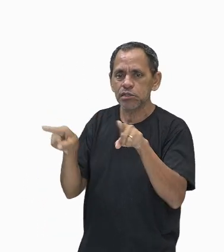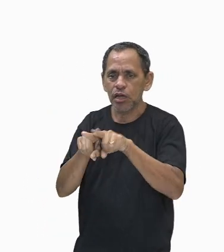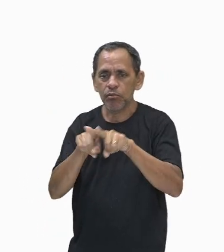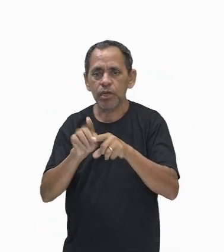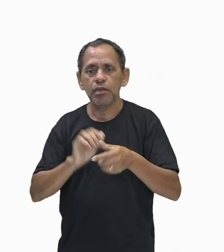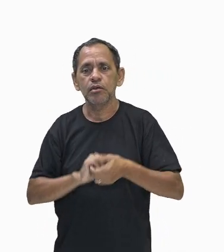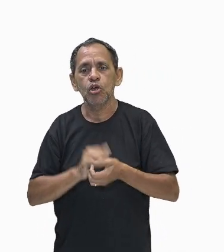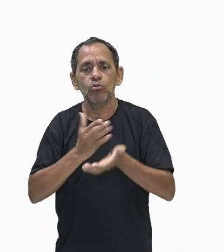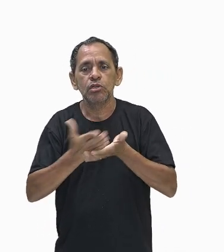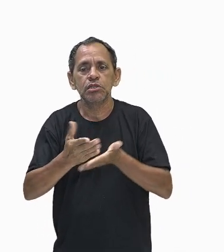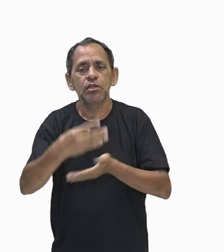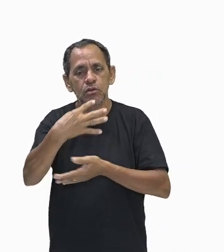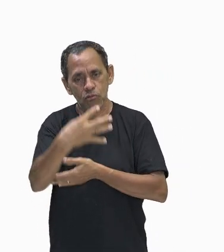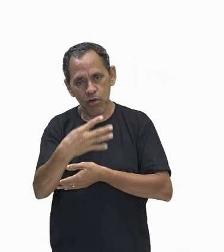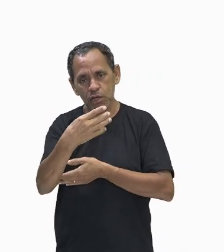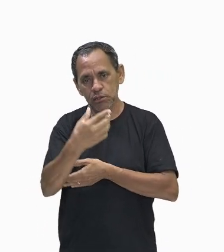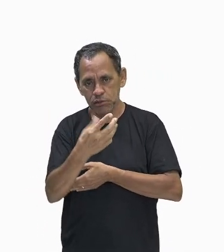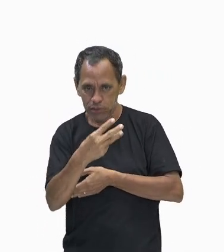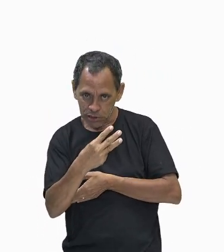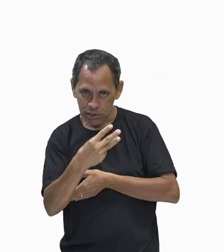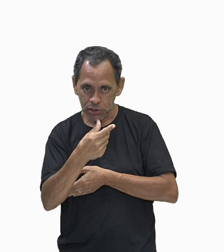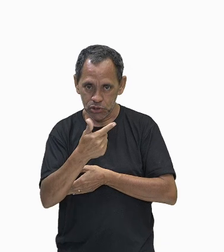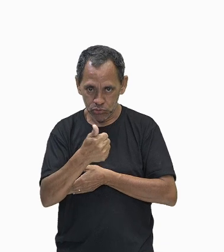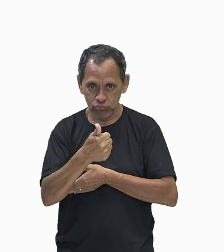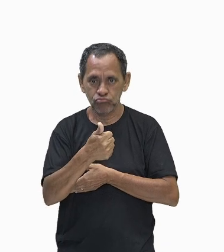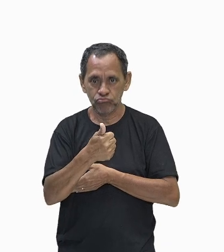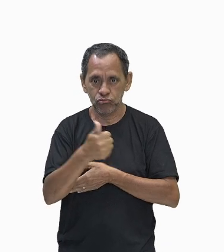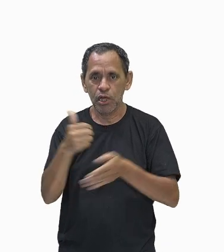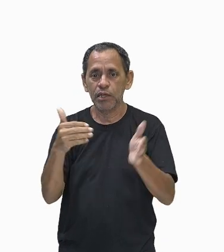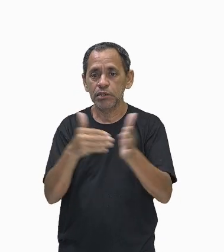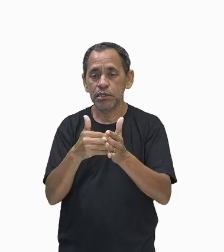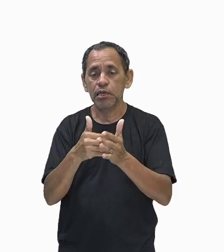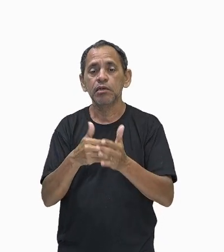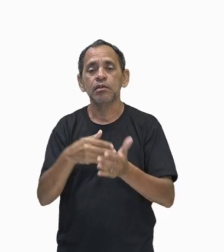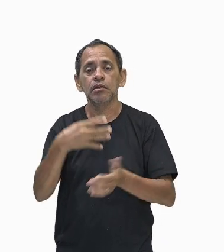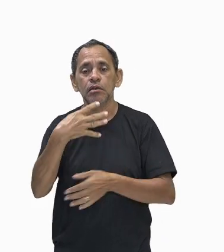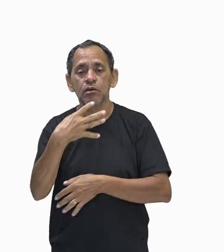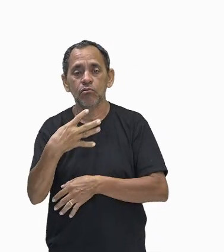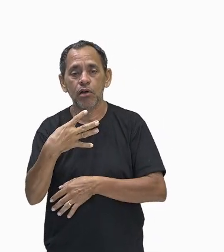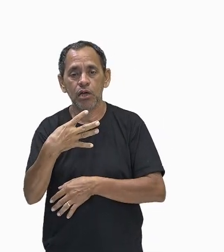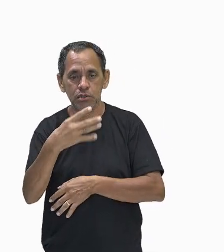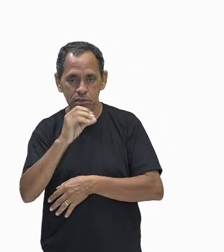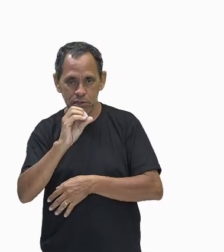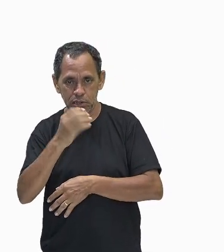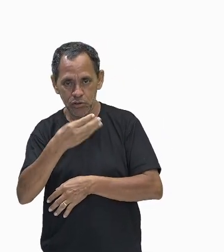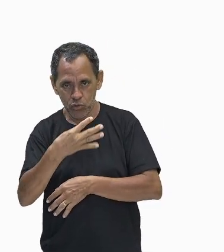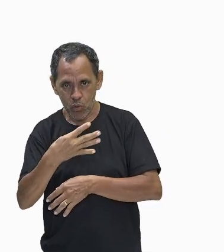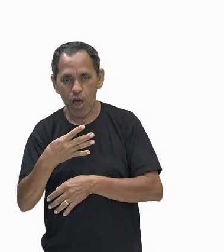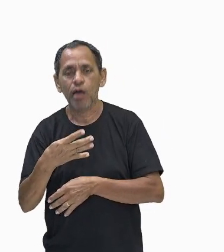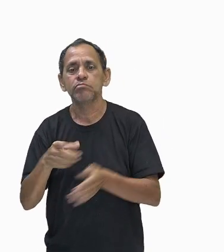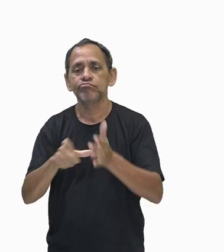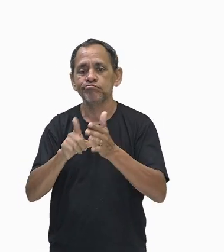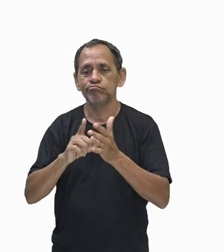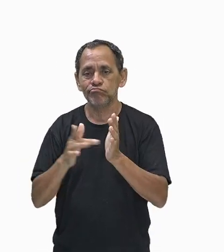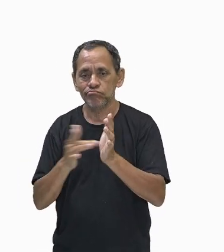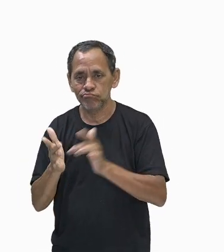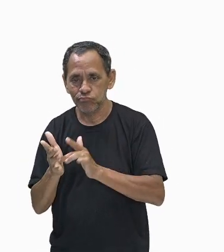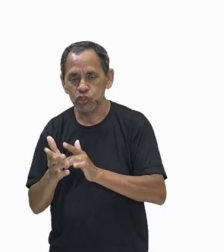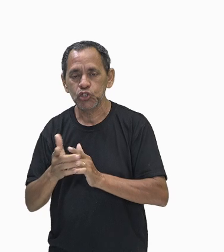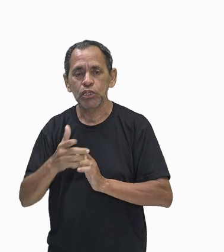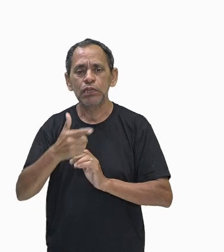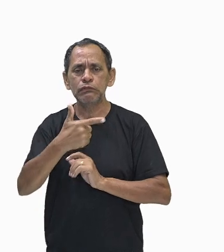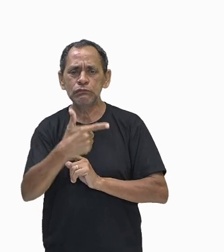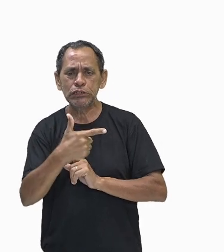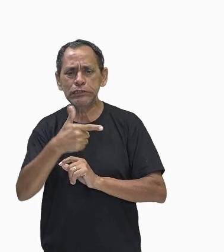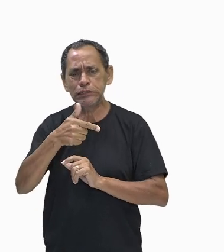iniciada em 431 e ela vai até 404 a.C., né? Foram 27 anos